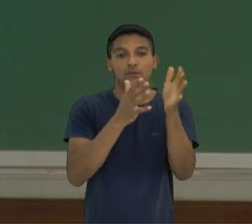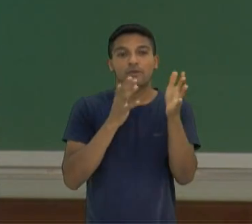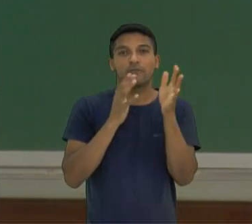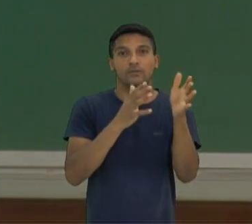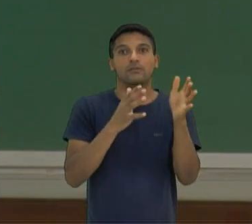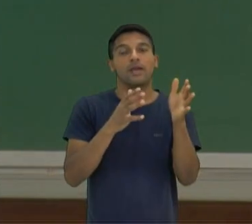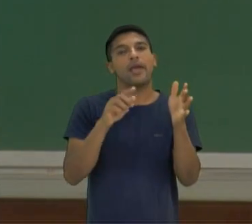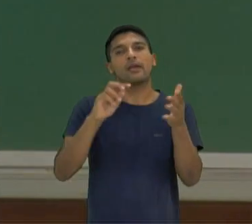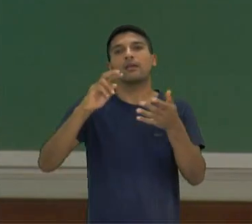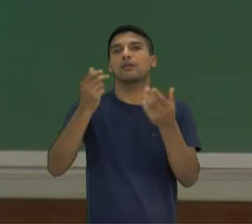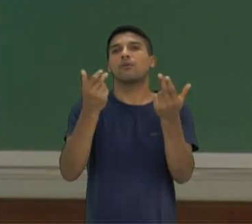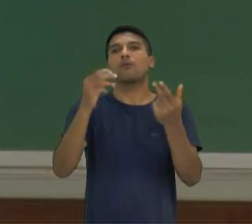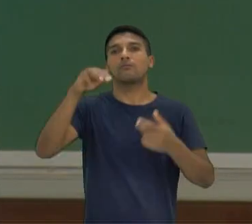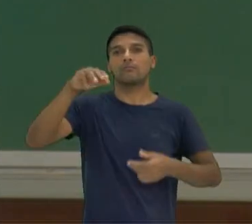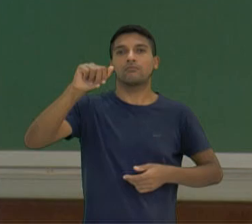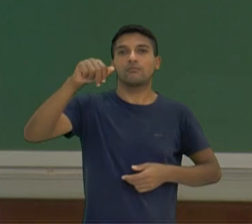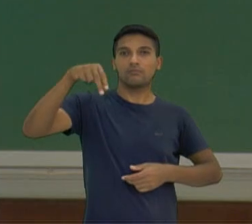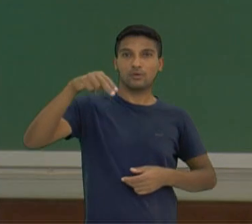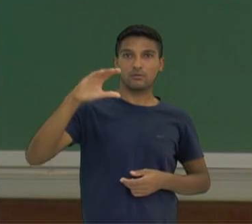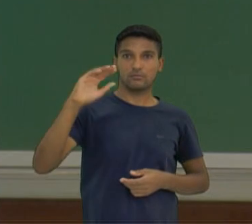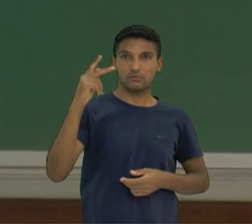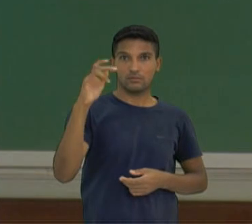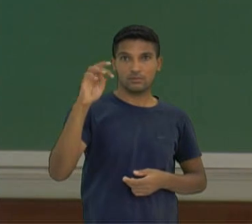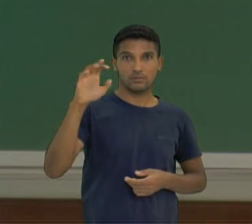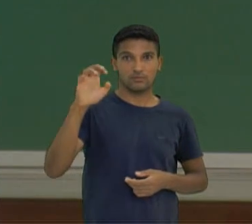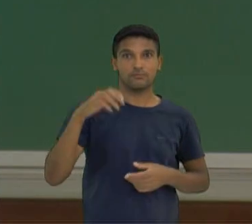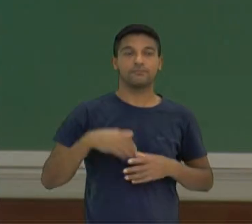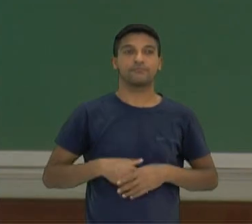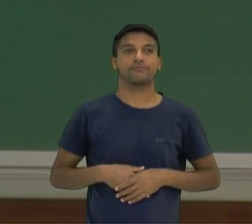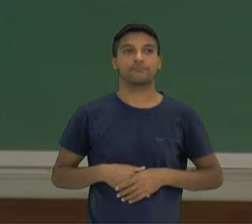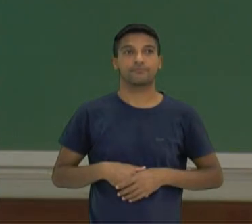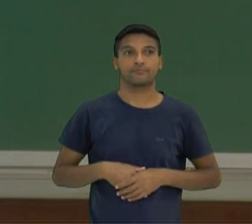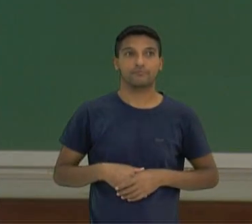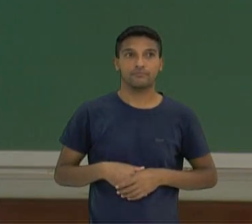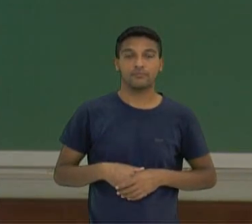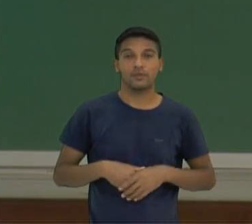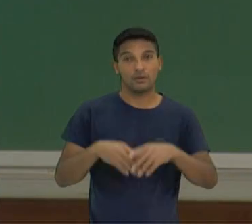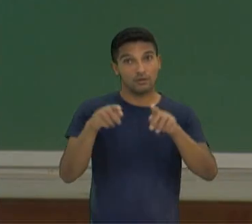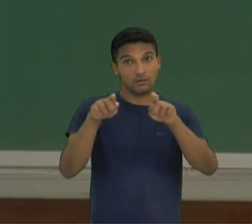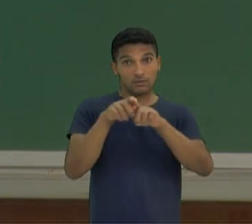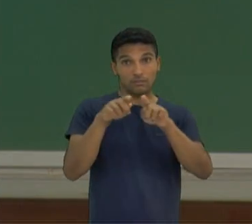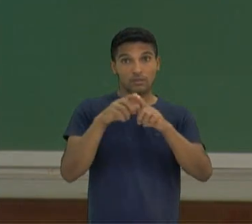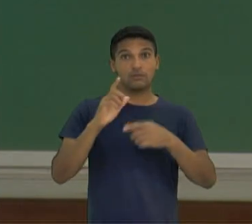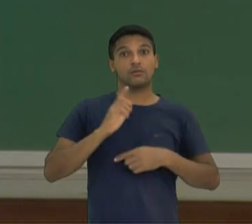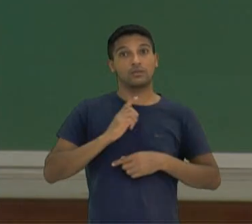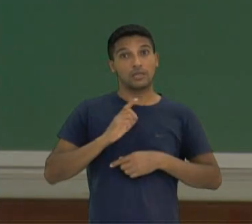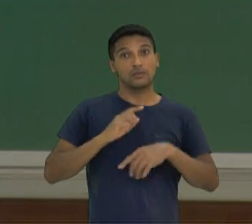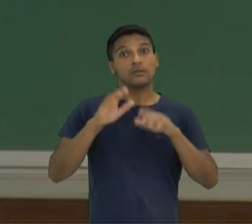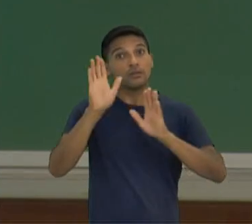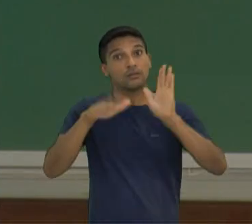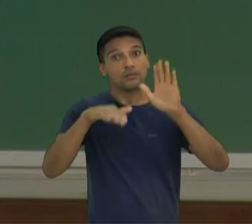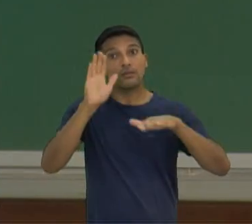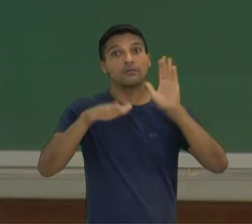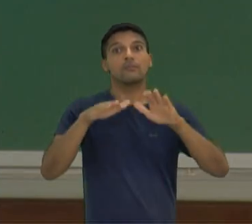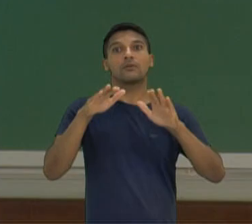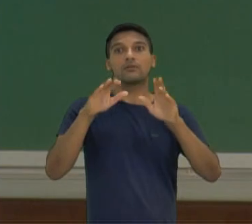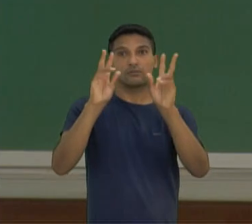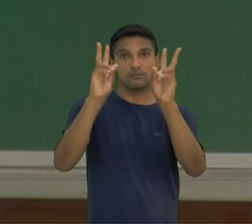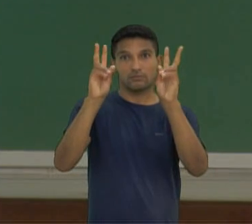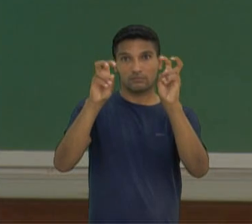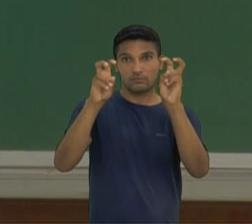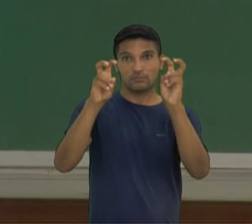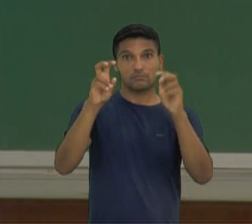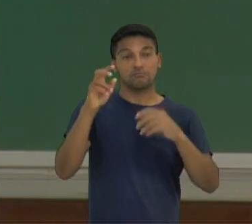manchete. Temos na sequência, às vezes é opcional, dependendo da temática e do estilo do